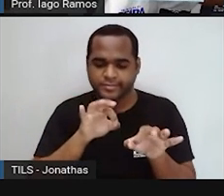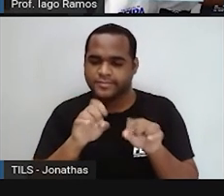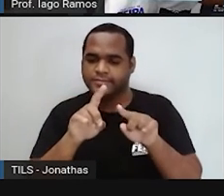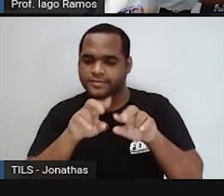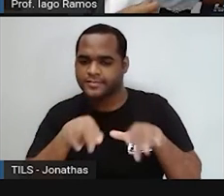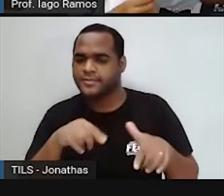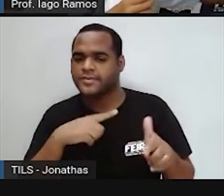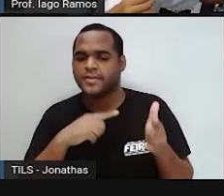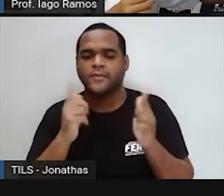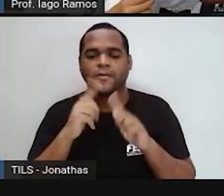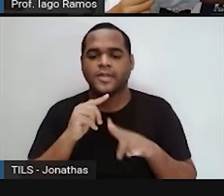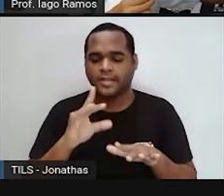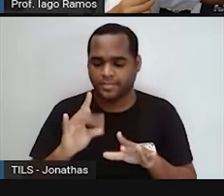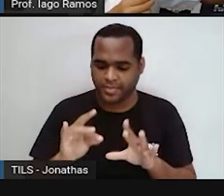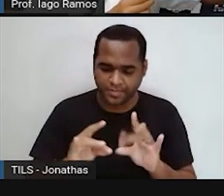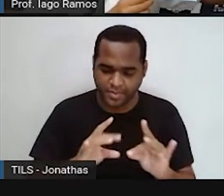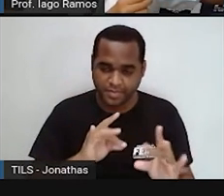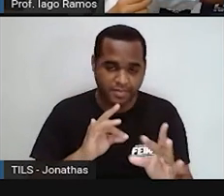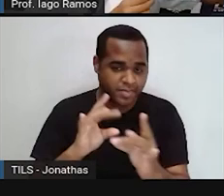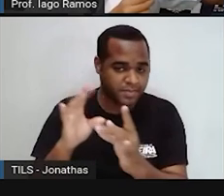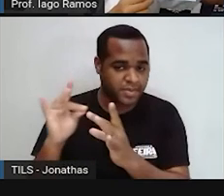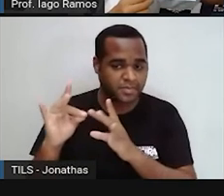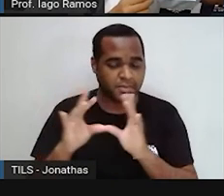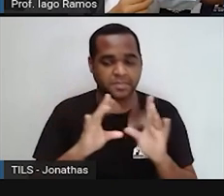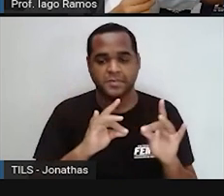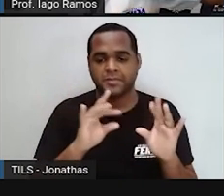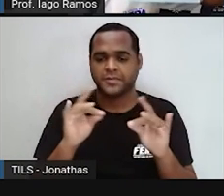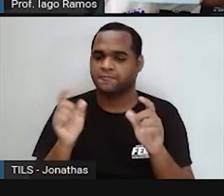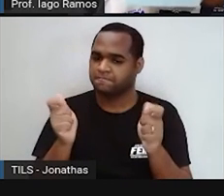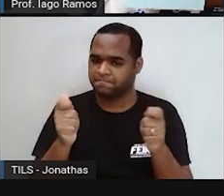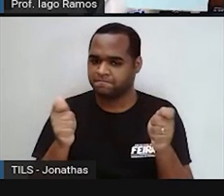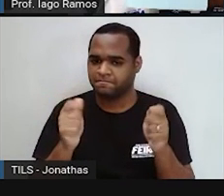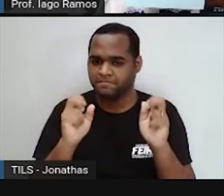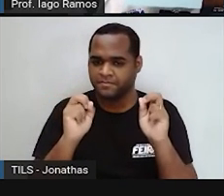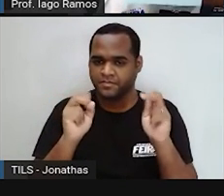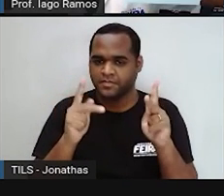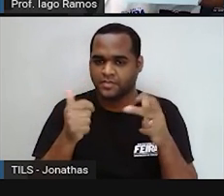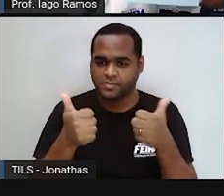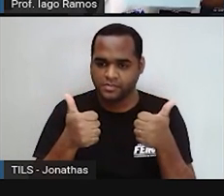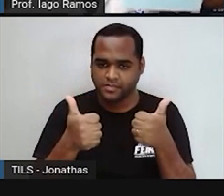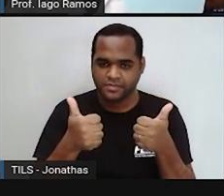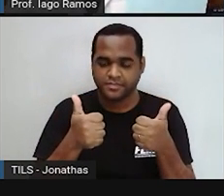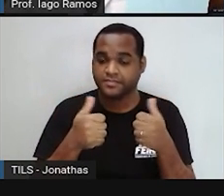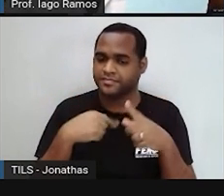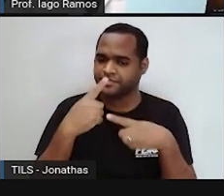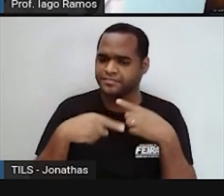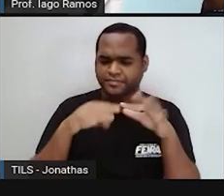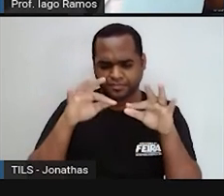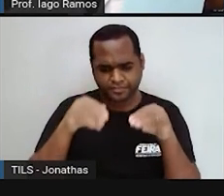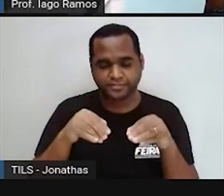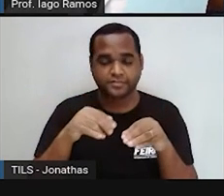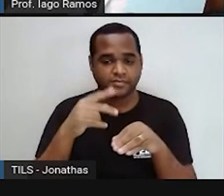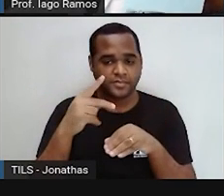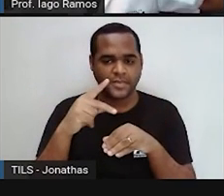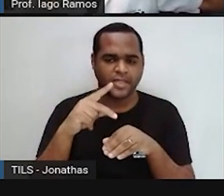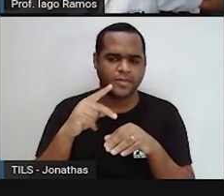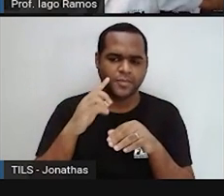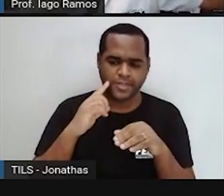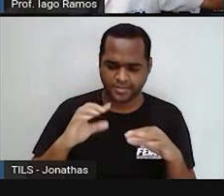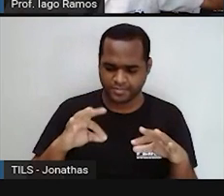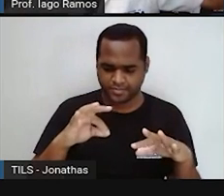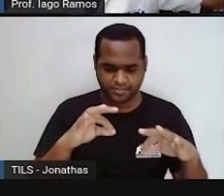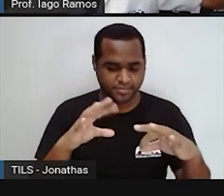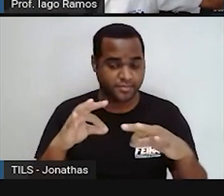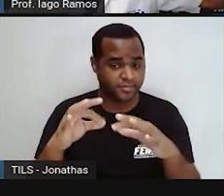for colar a sua pirâmide certo e depois no final depois de